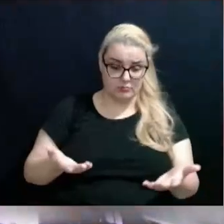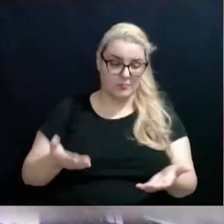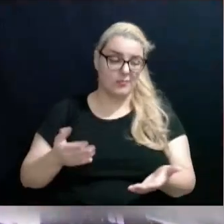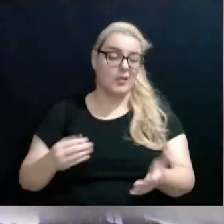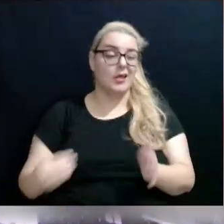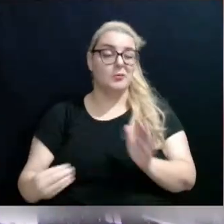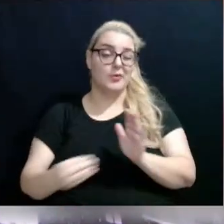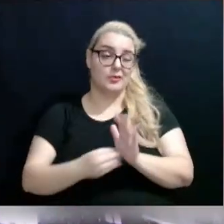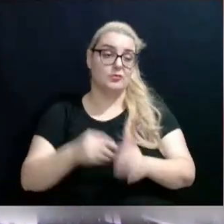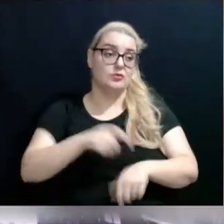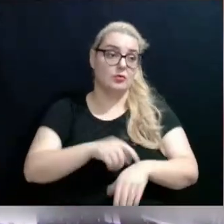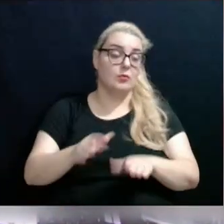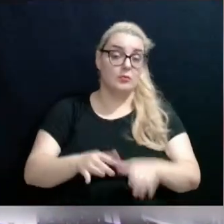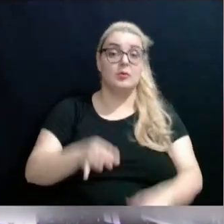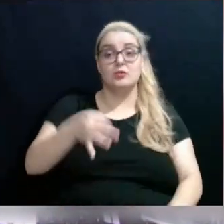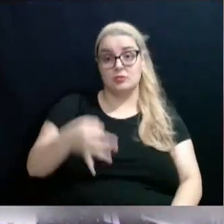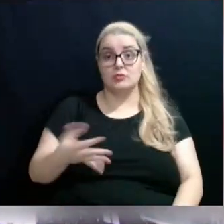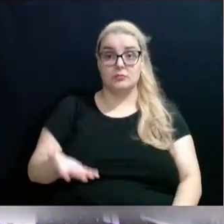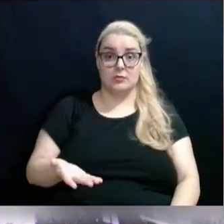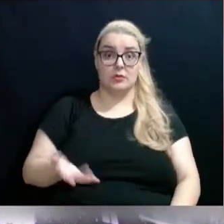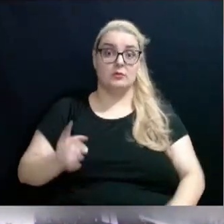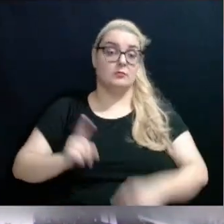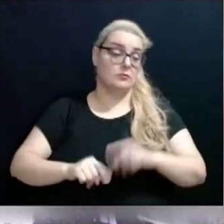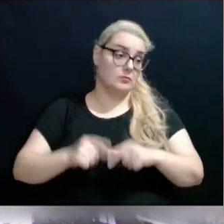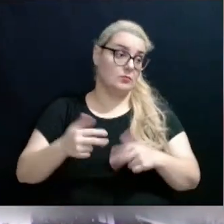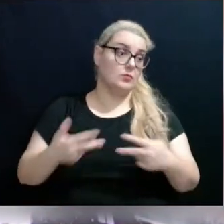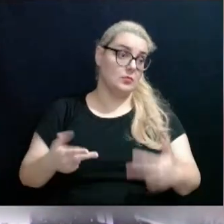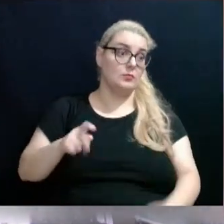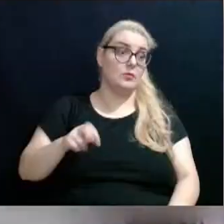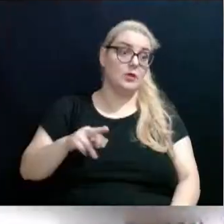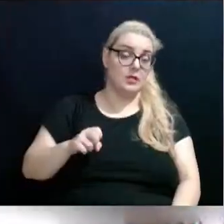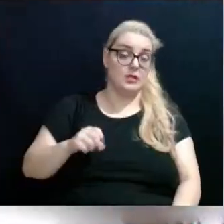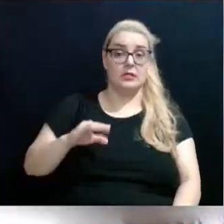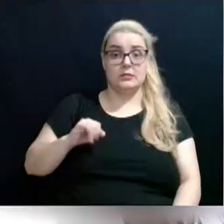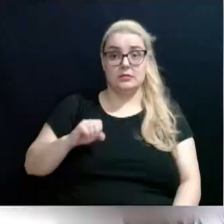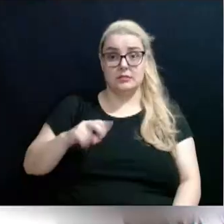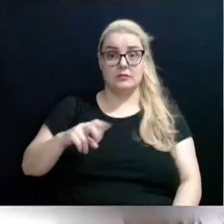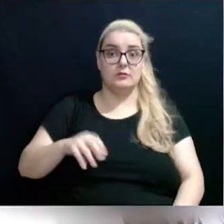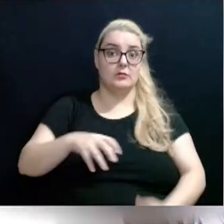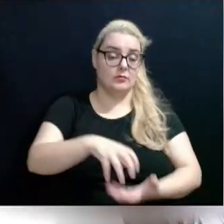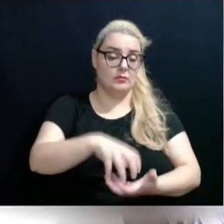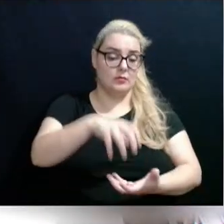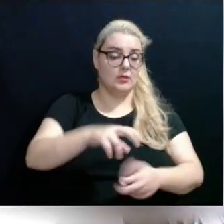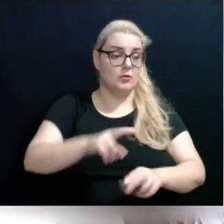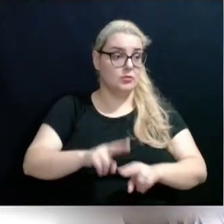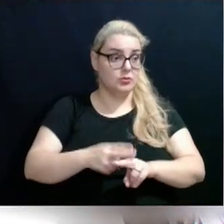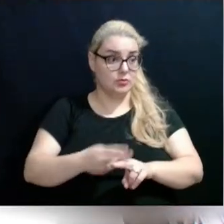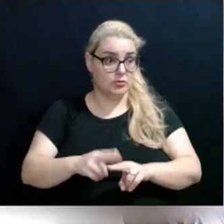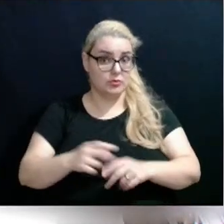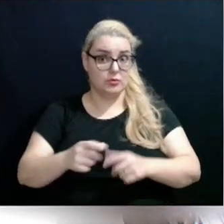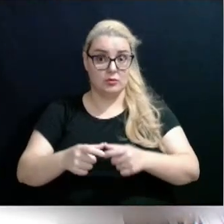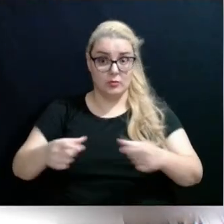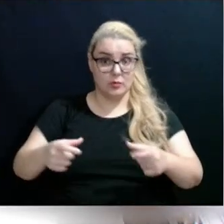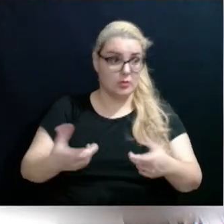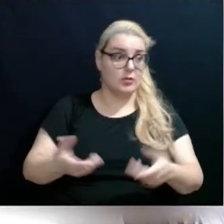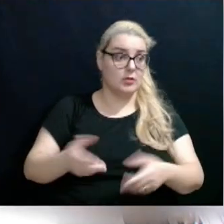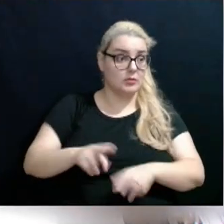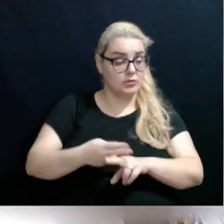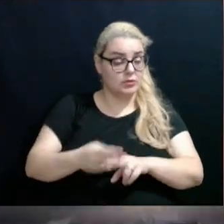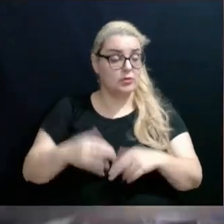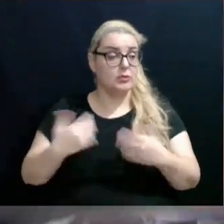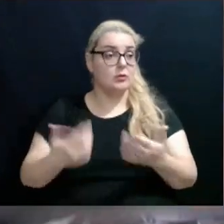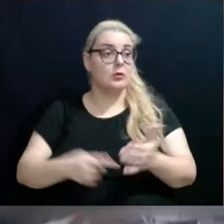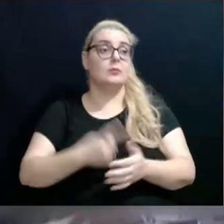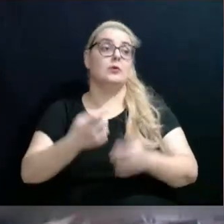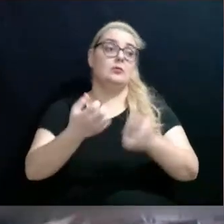hora, justamente por ser produtos, né, perecíveis, ovos, barras de chocolate. Então, qual que é a primeira orientação